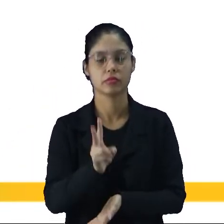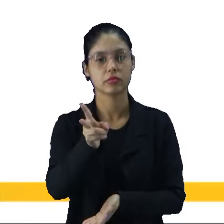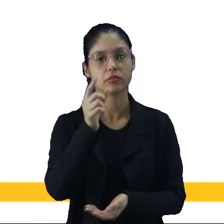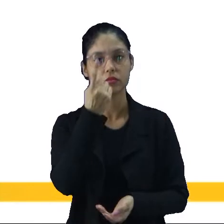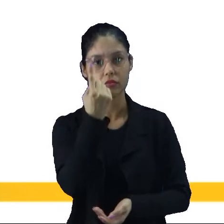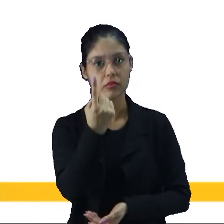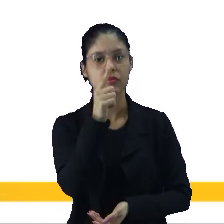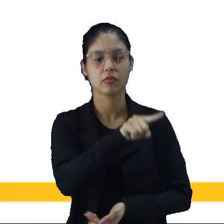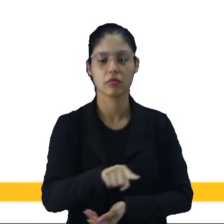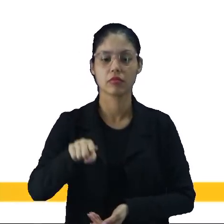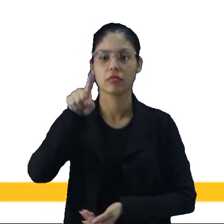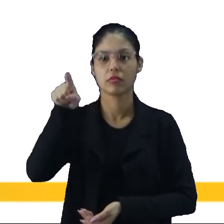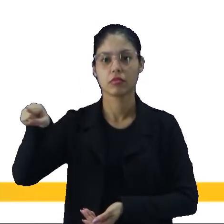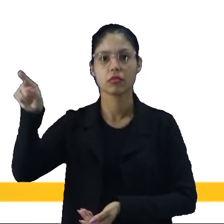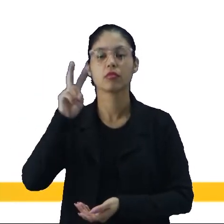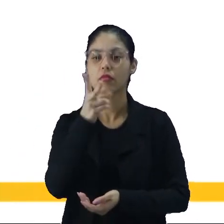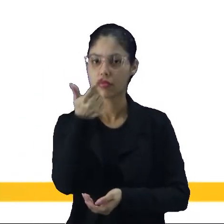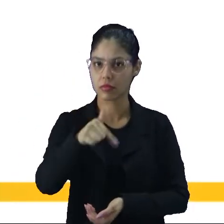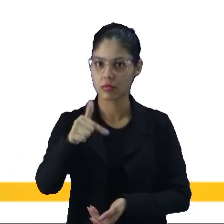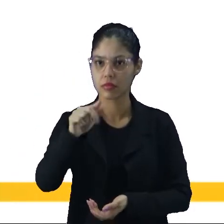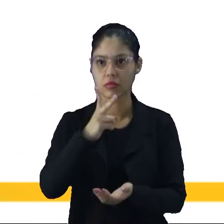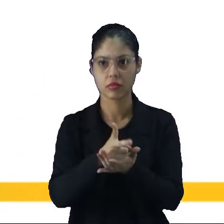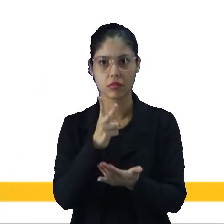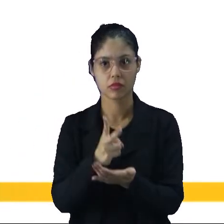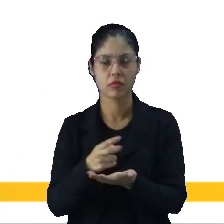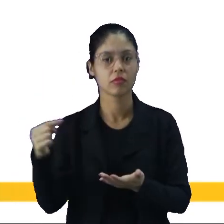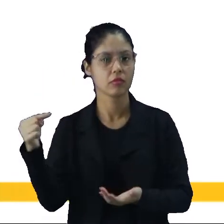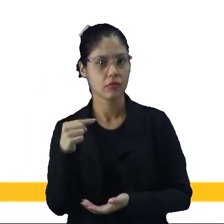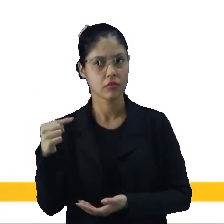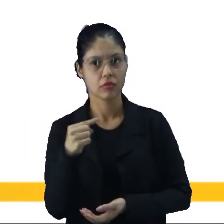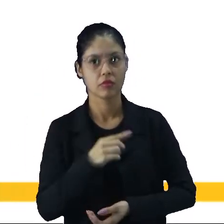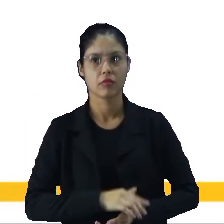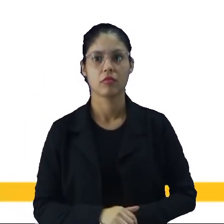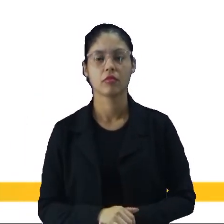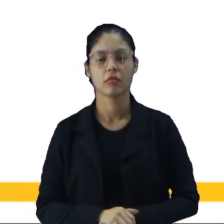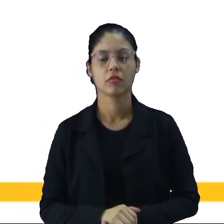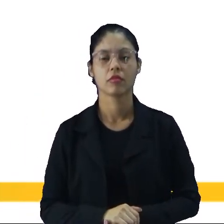cada uma volta, isso aqui vai se repetir. Dá para perceber que do lado negativo, ó.